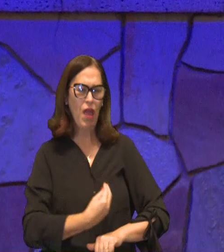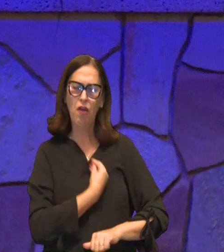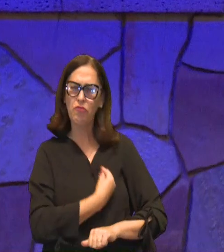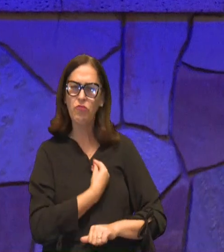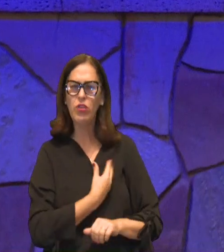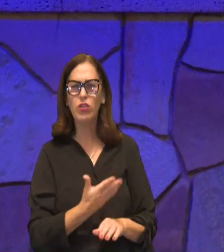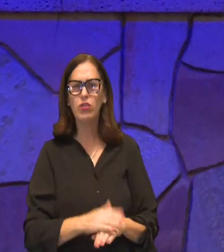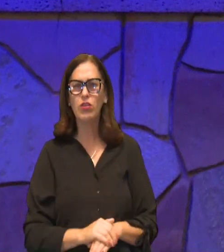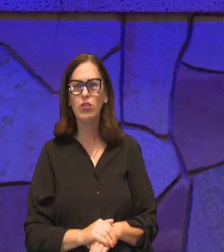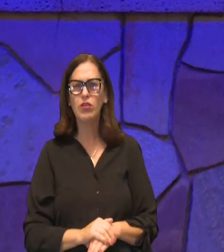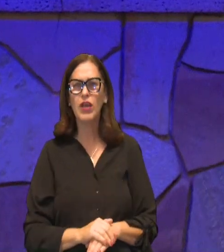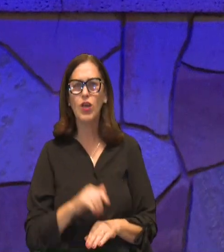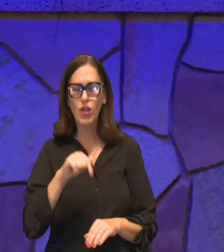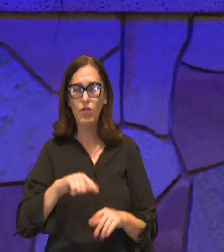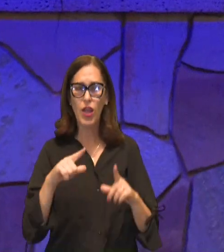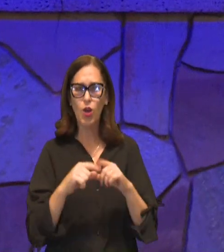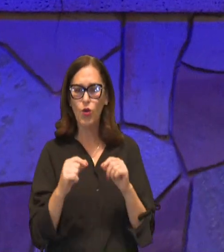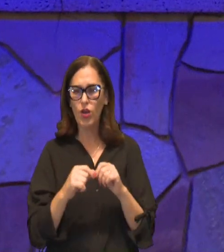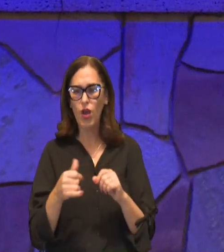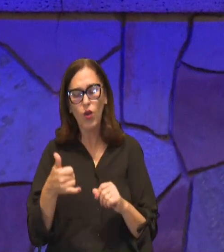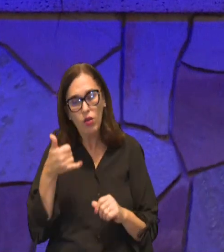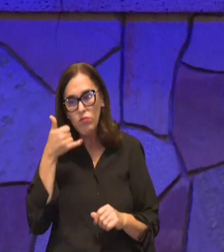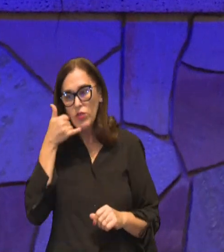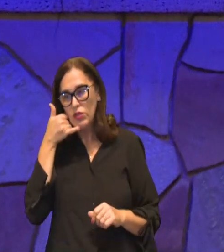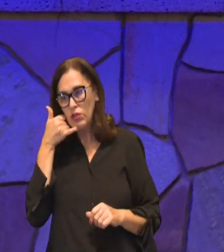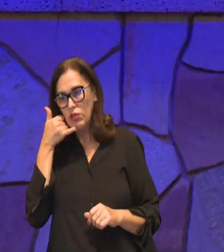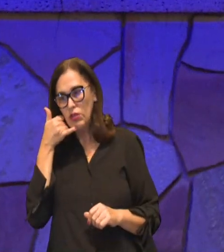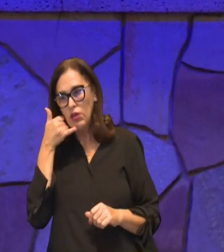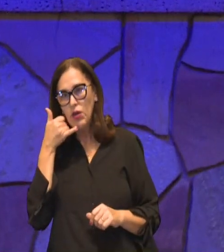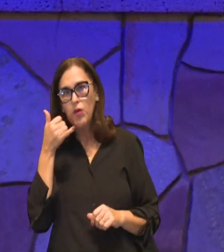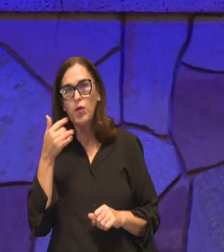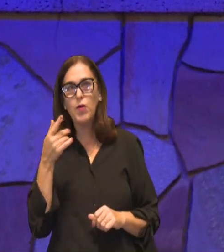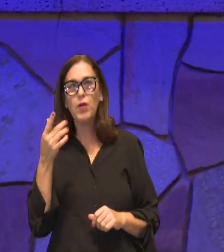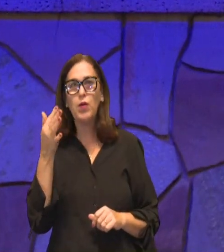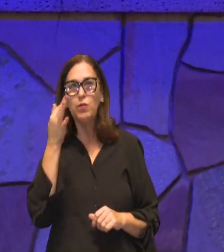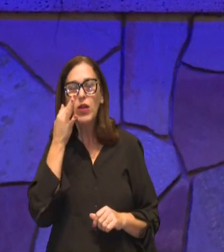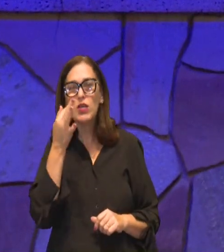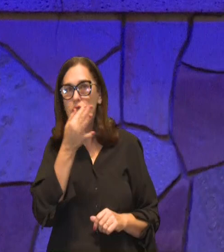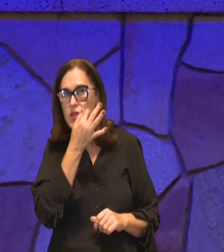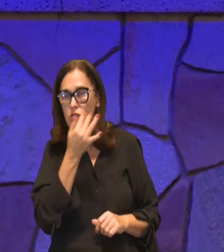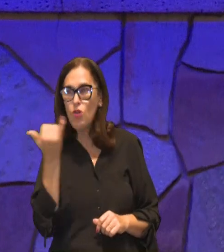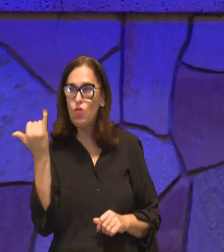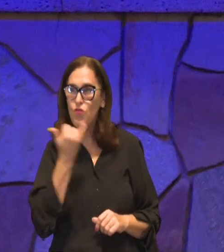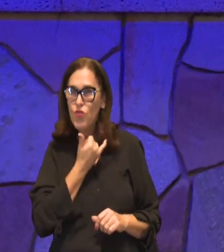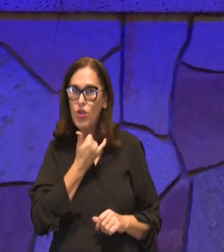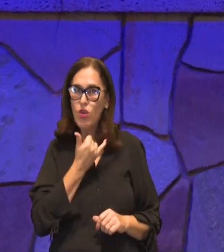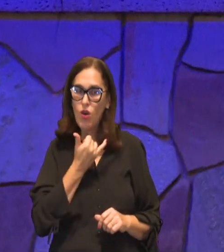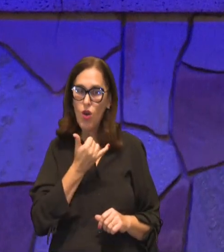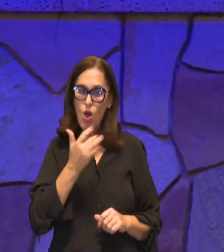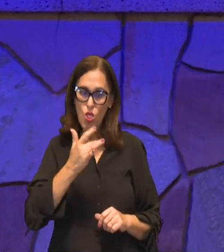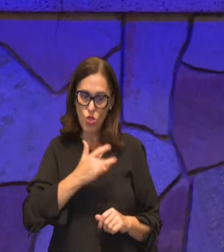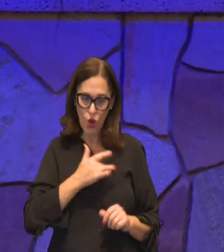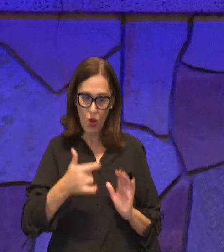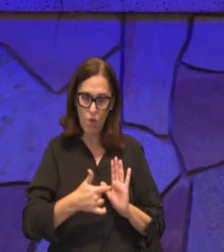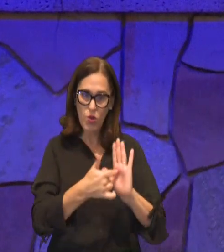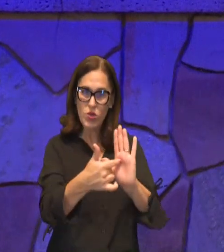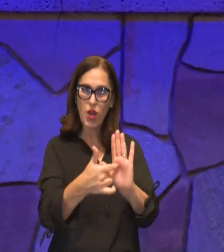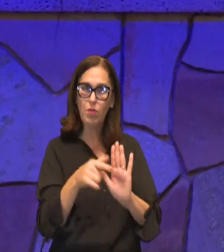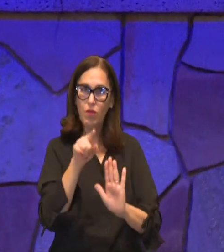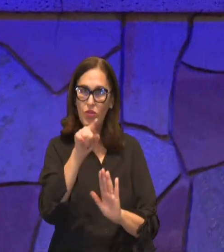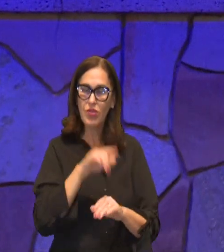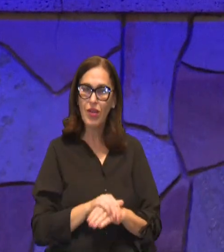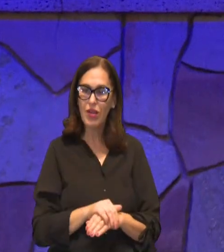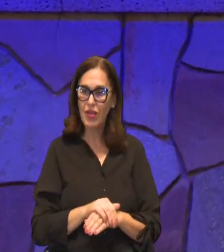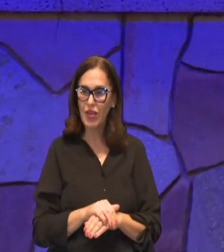vida. Estava aqui em Brasília, alguém ligou para mim e disse: Francisco, olha, escute essa palavra, Deus tocou no meu coração para eu mostrar para você, e eu